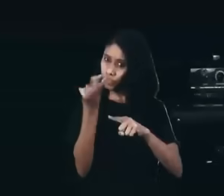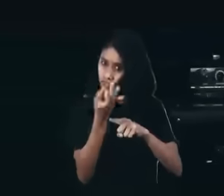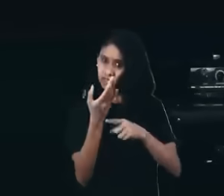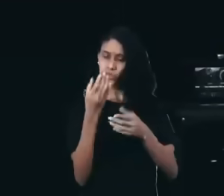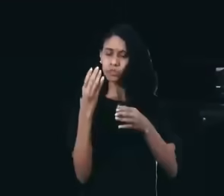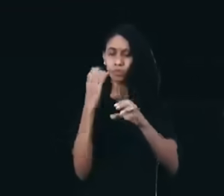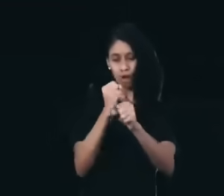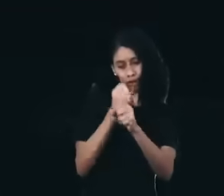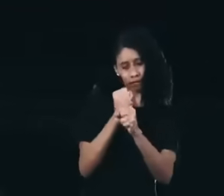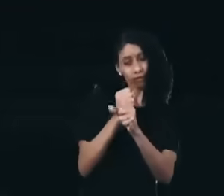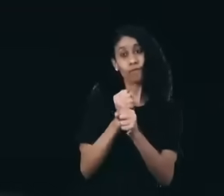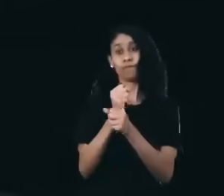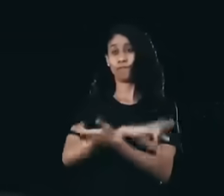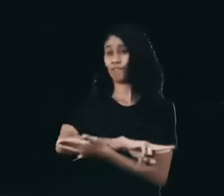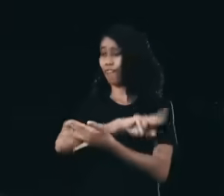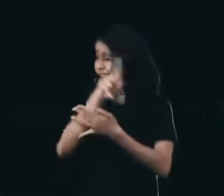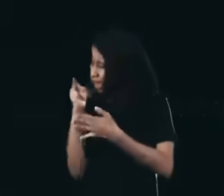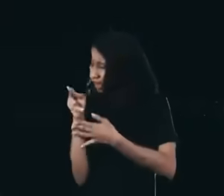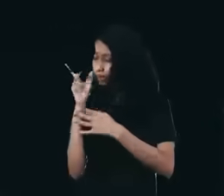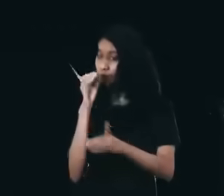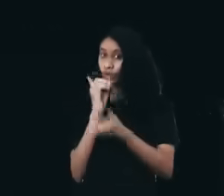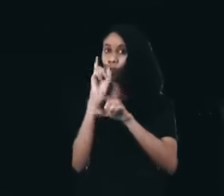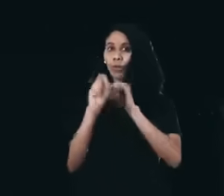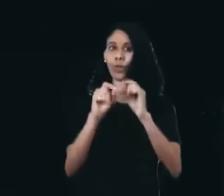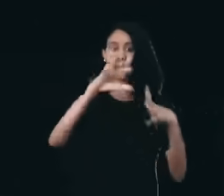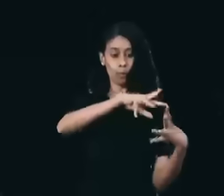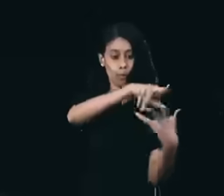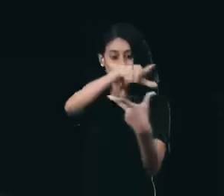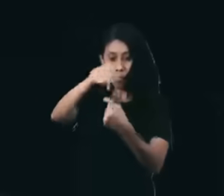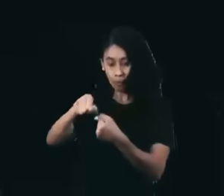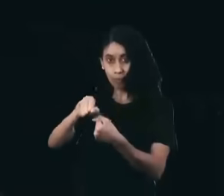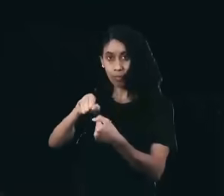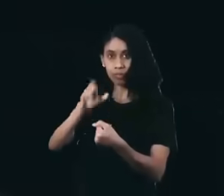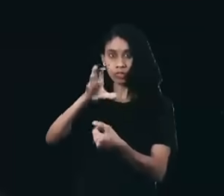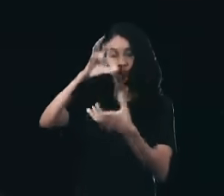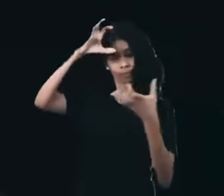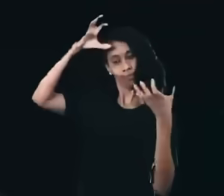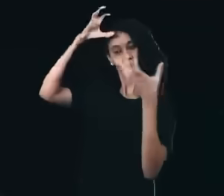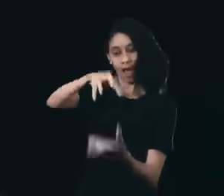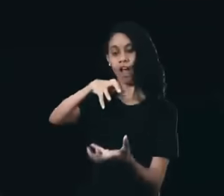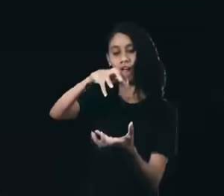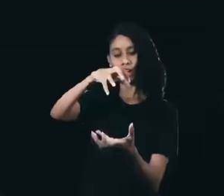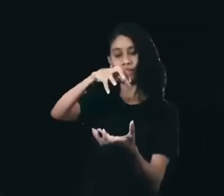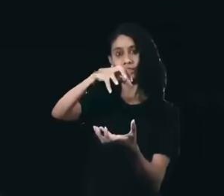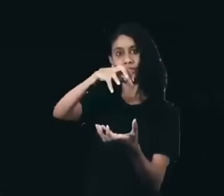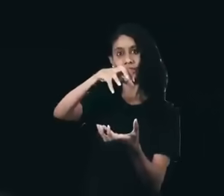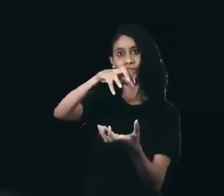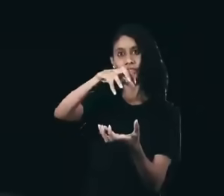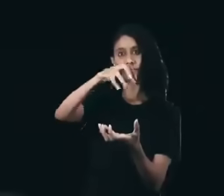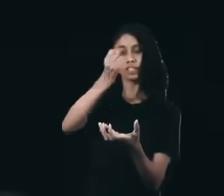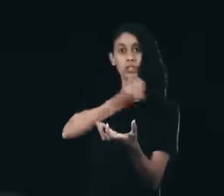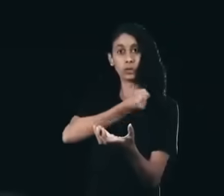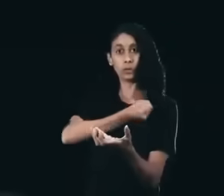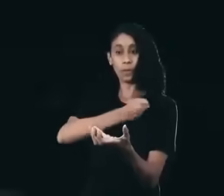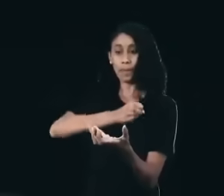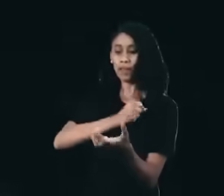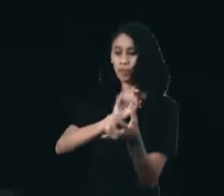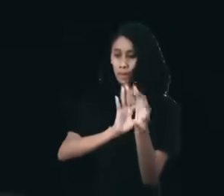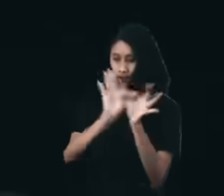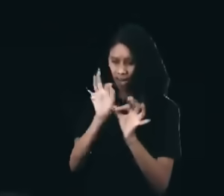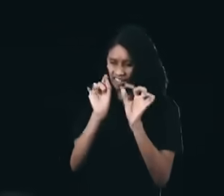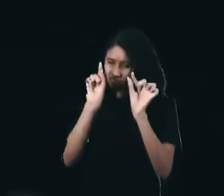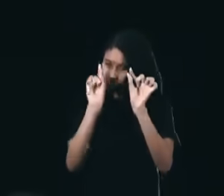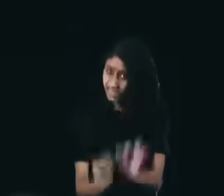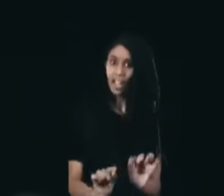cálculos, descobriram que o planeta Terra está cravado em um número